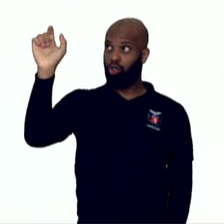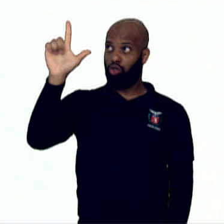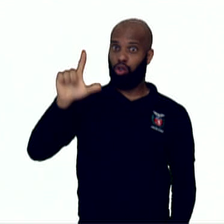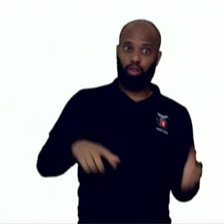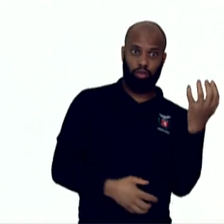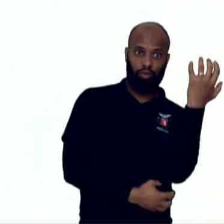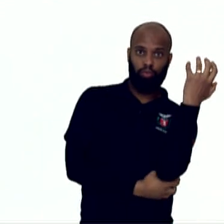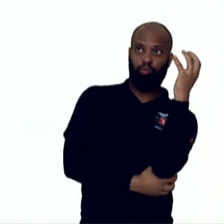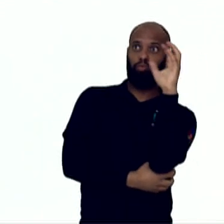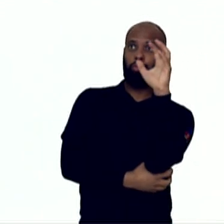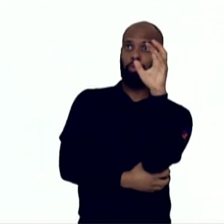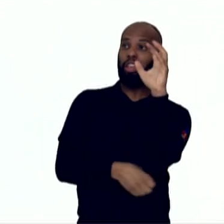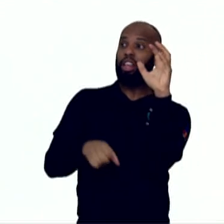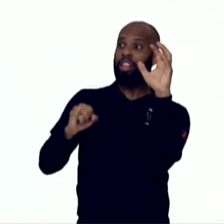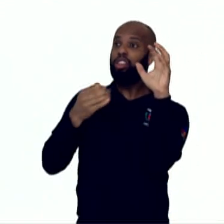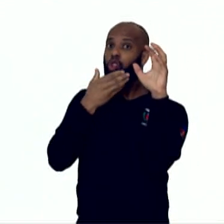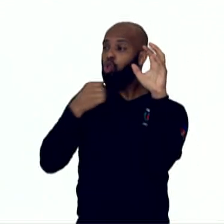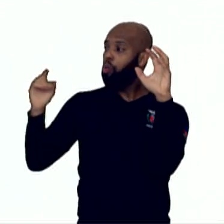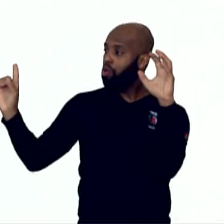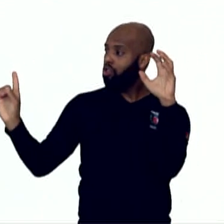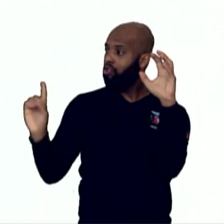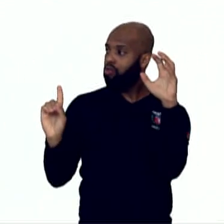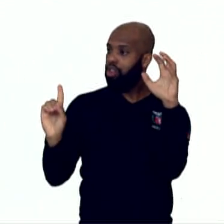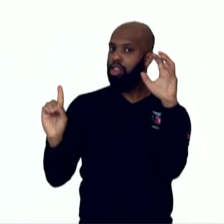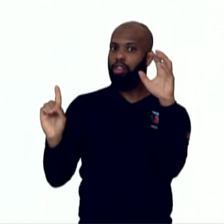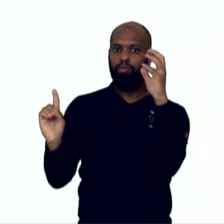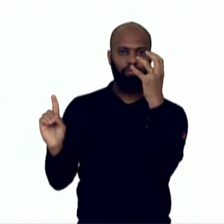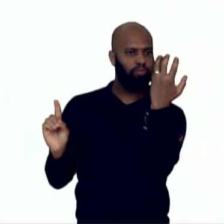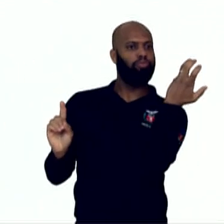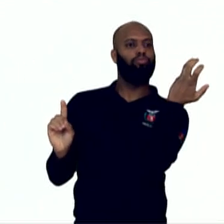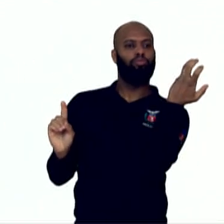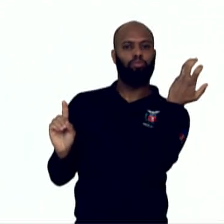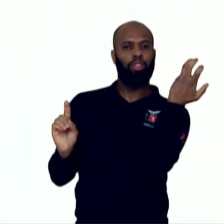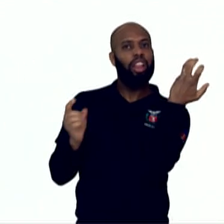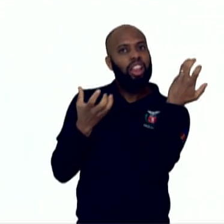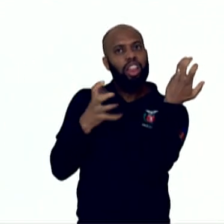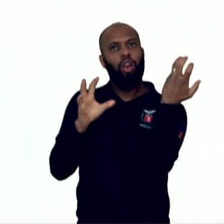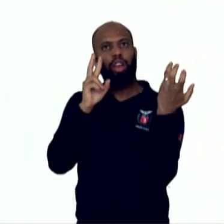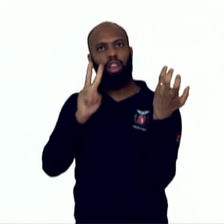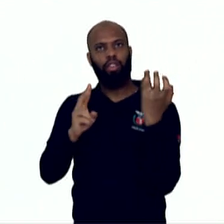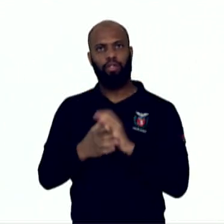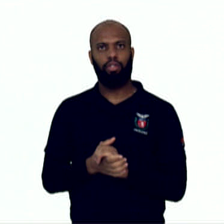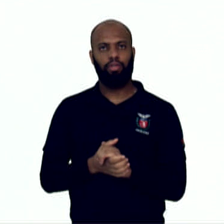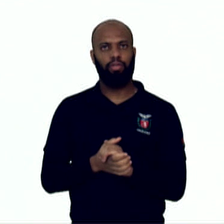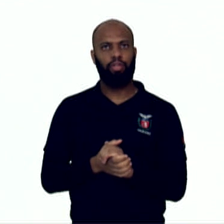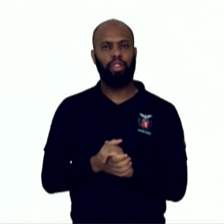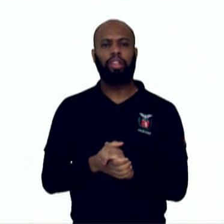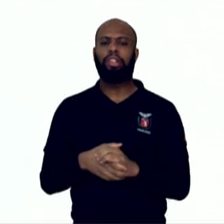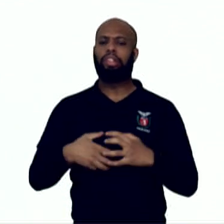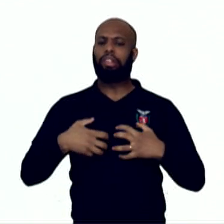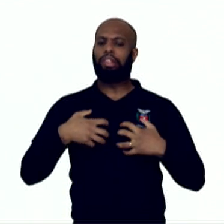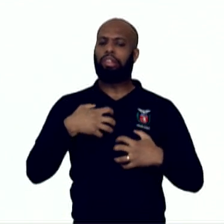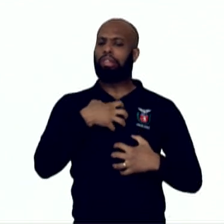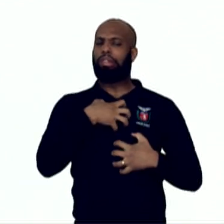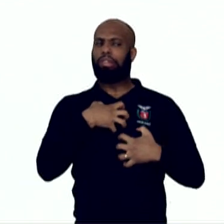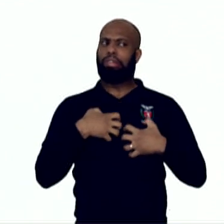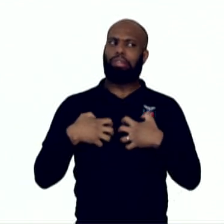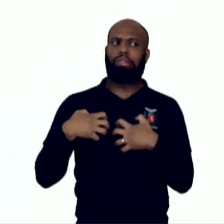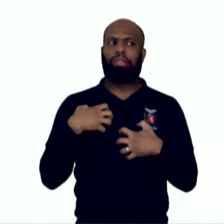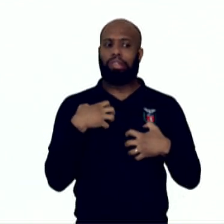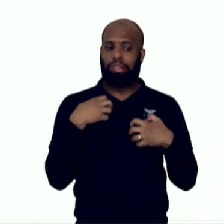a luz para não ver o rosto que lhe sorria. Era uma situação bastante embaraçosa,